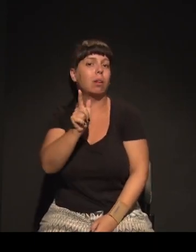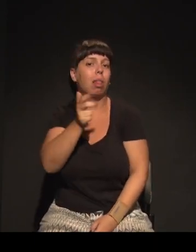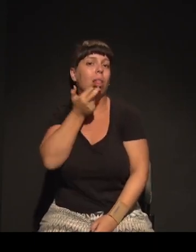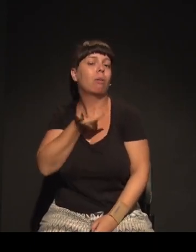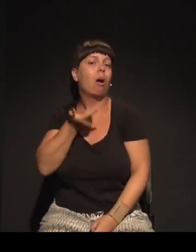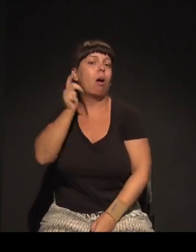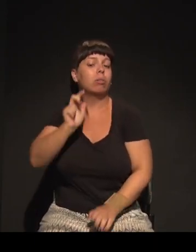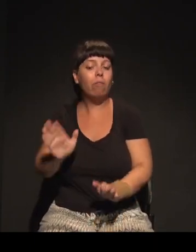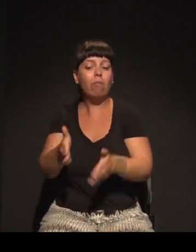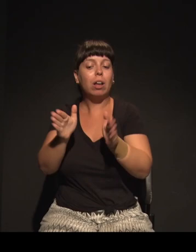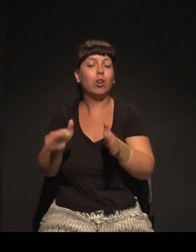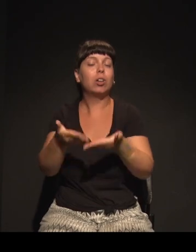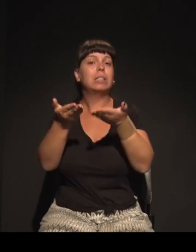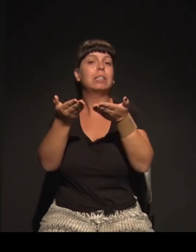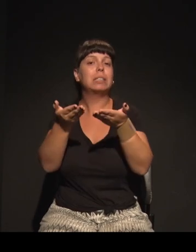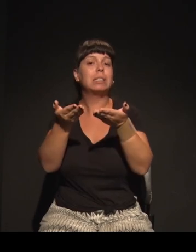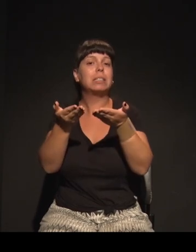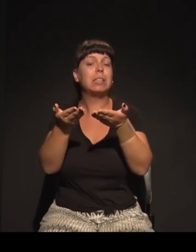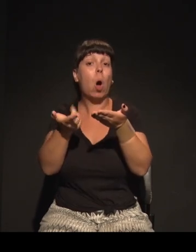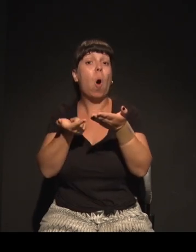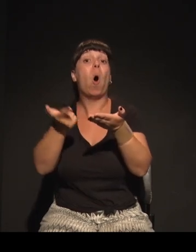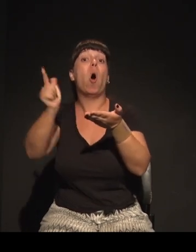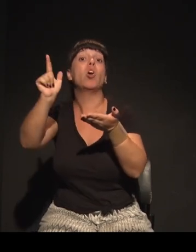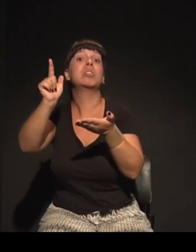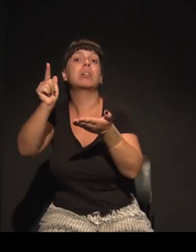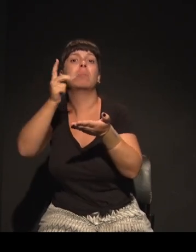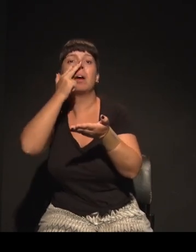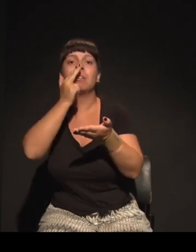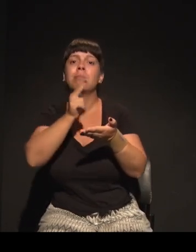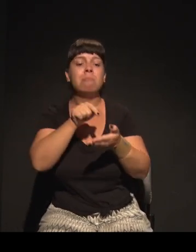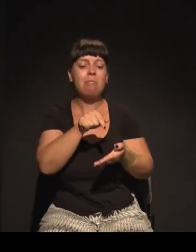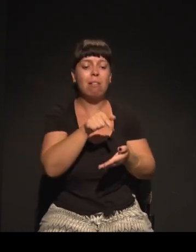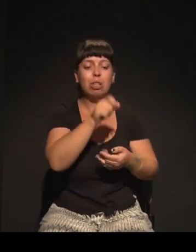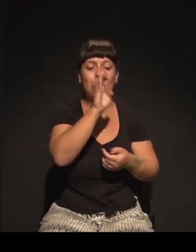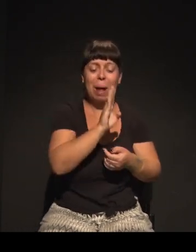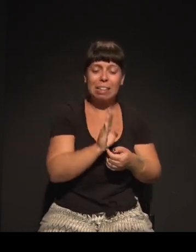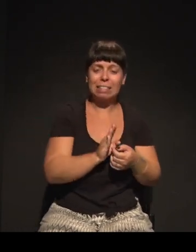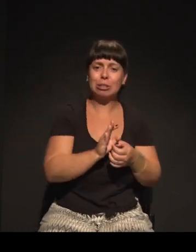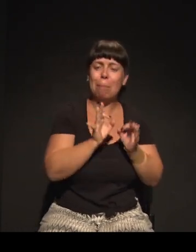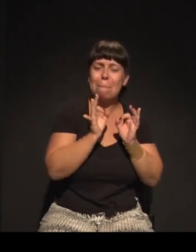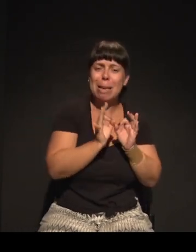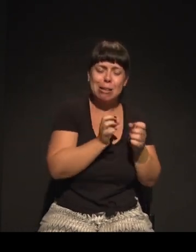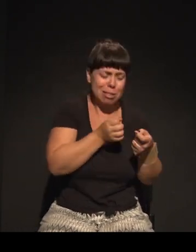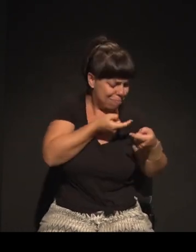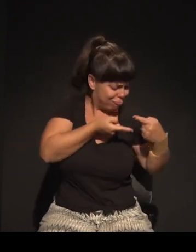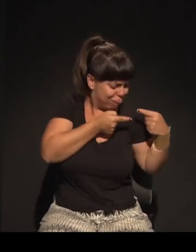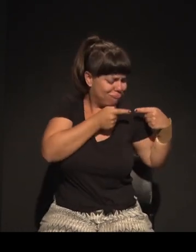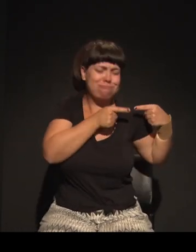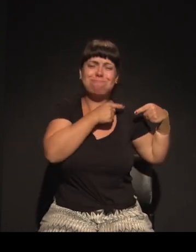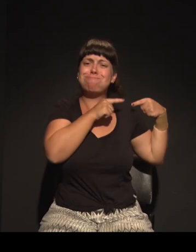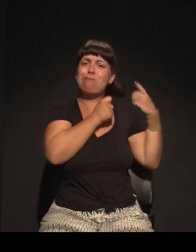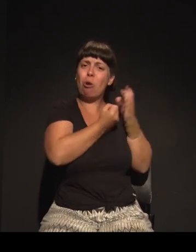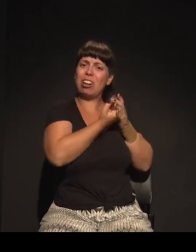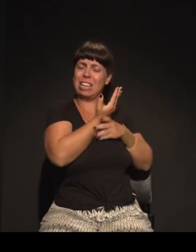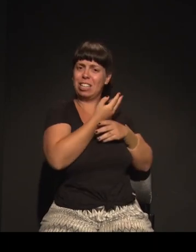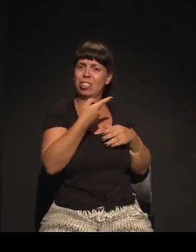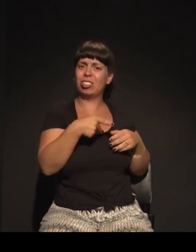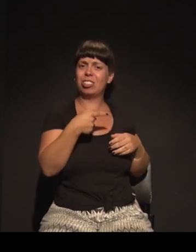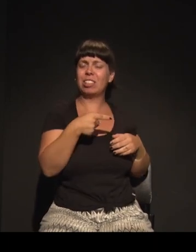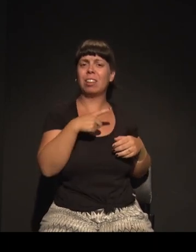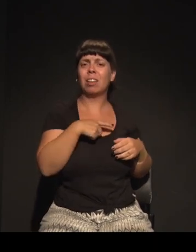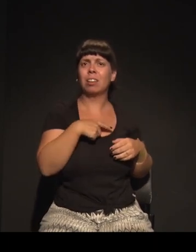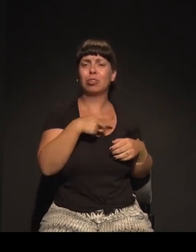não ser a do brasil né arraes que é desse povo que brasileiro que essa diversidade de mais de